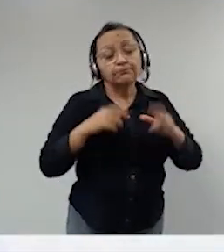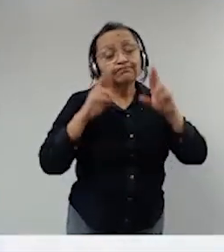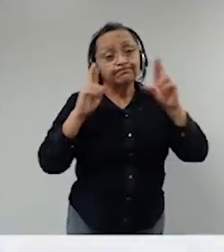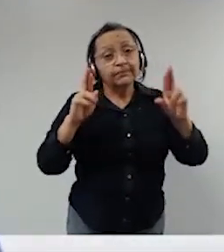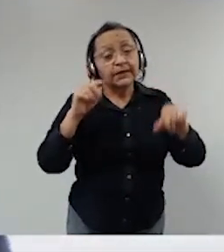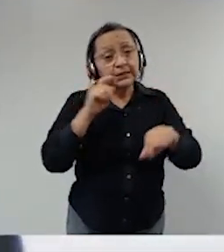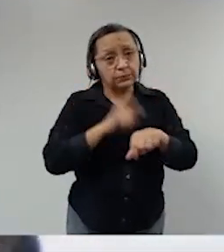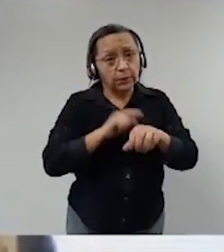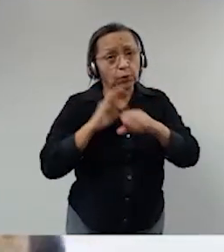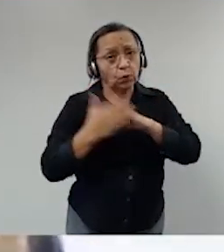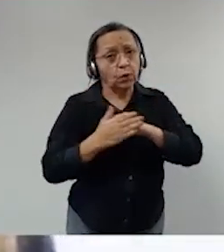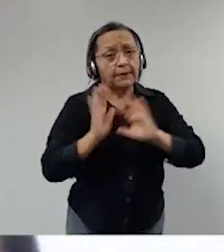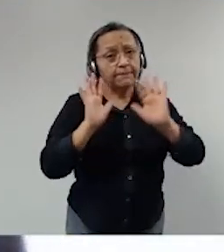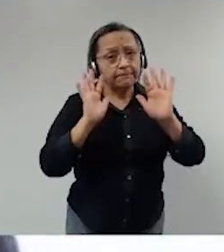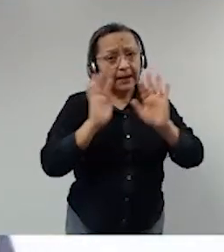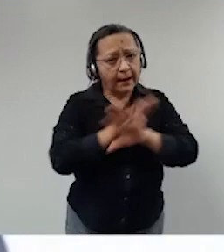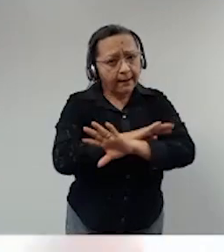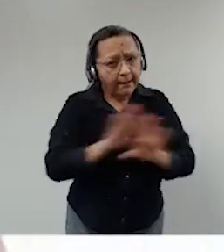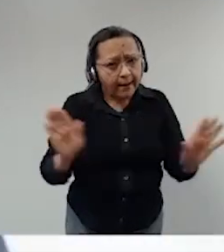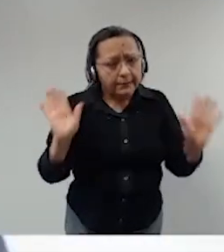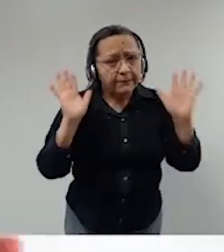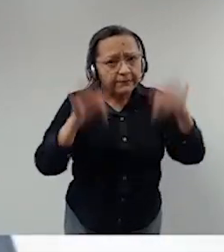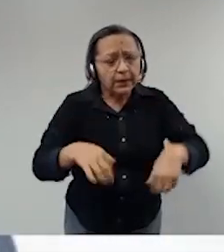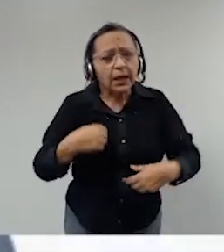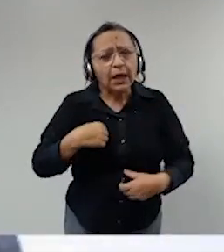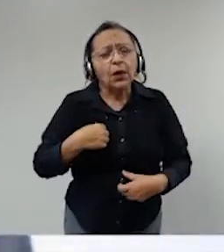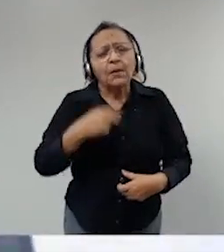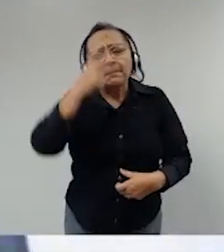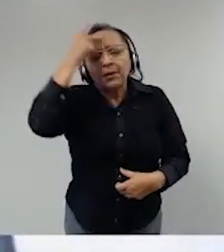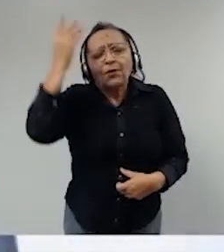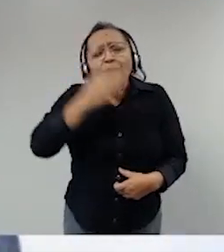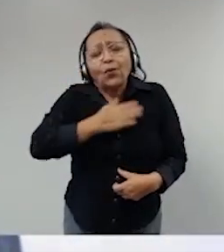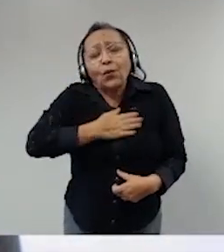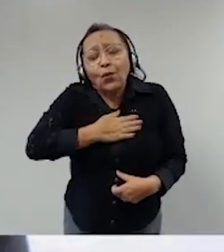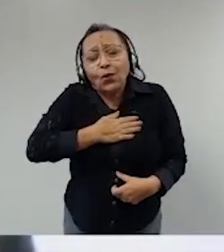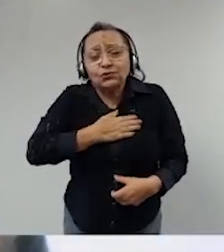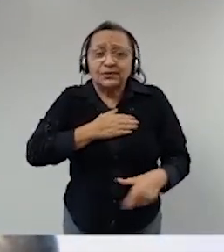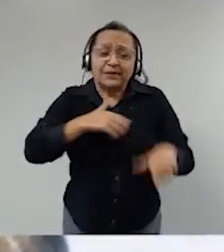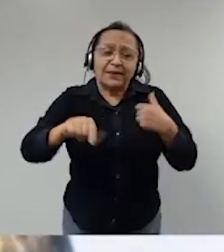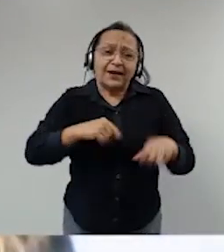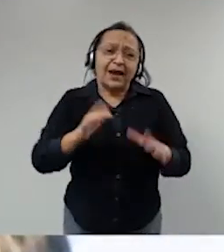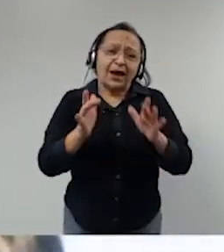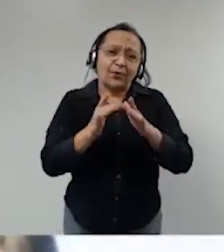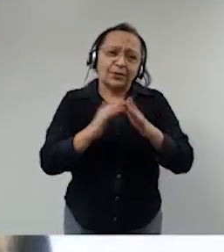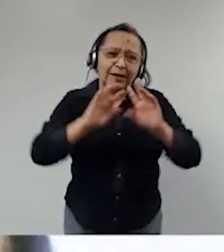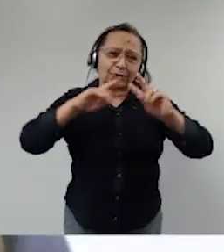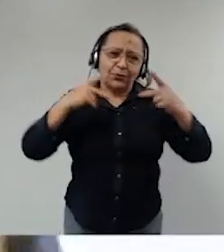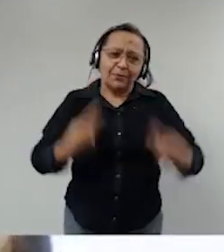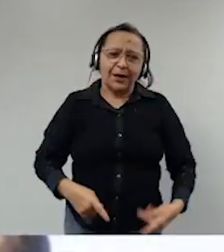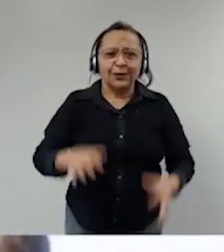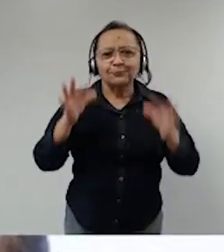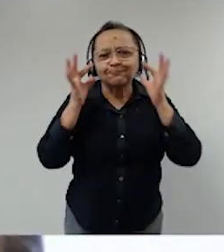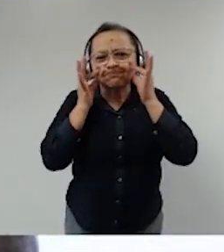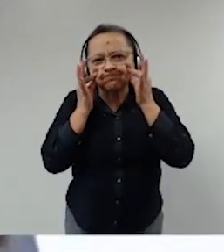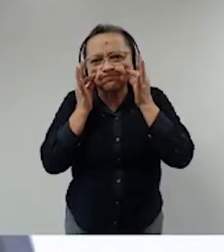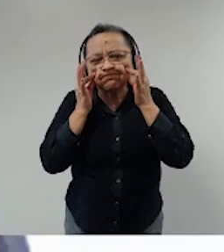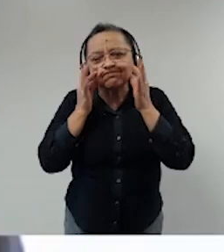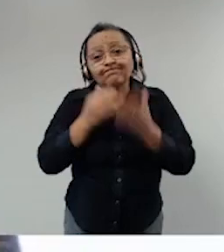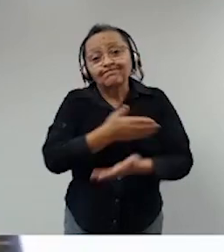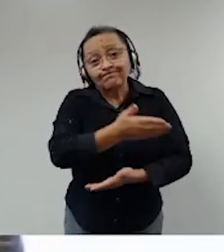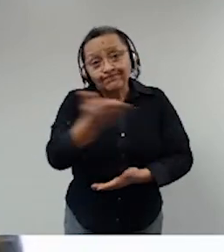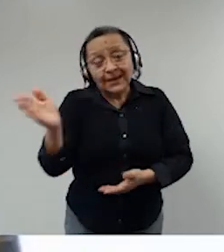momento passe. Eu sou uma pessoa que gosta de trabalhar com contato humano, mas, infelizmente, nesse momento é impossível. Quem me conhece sabe